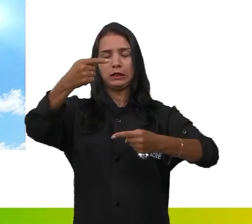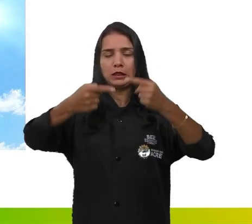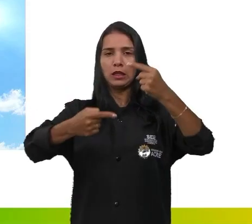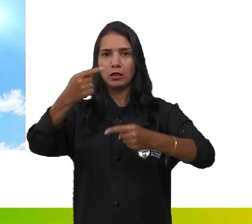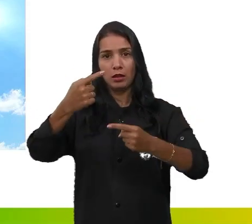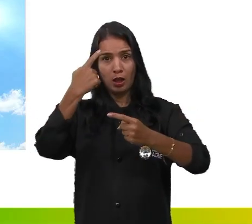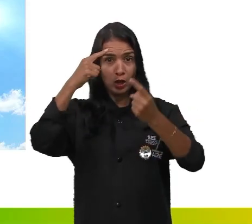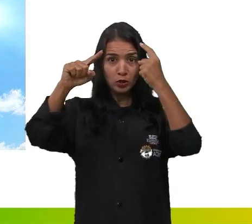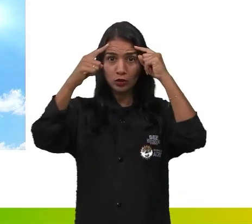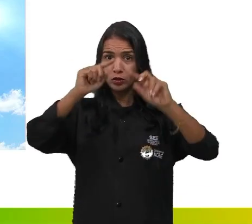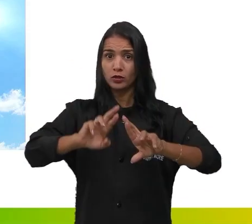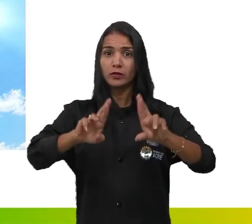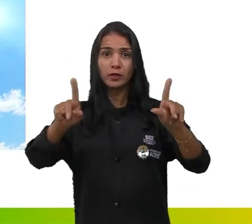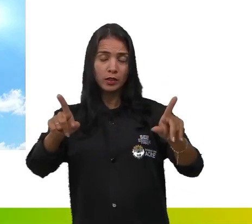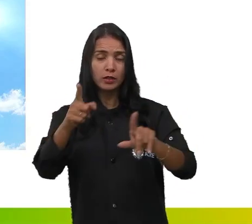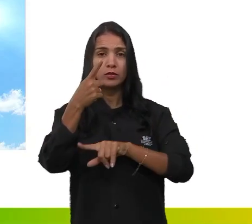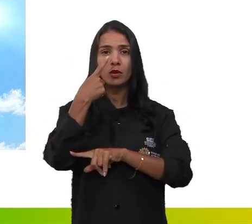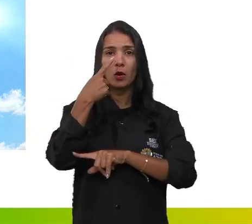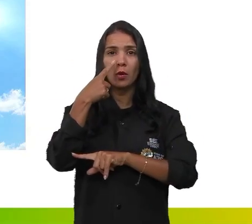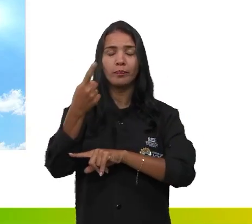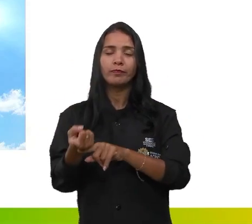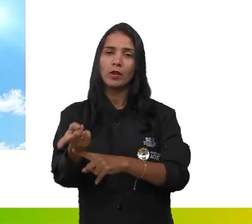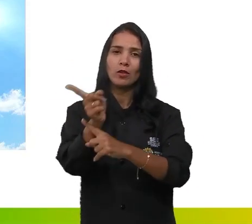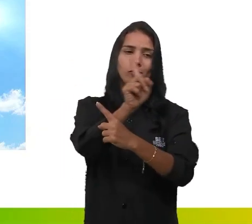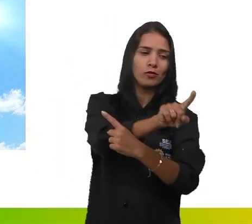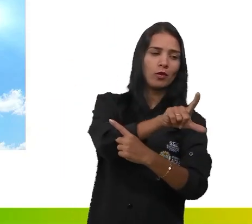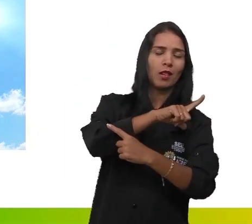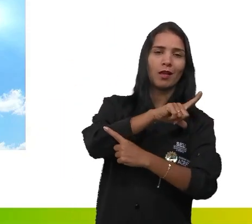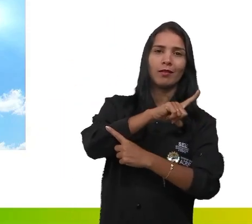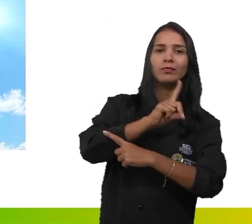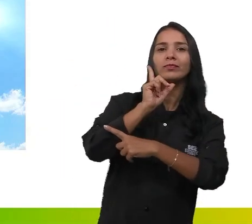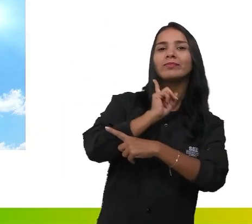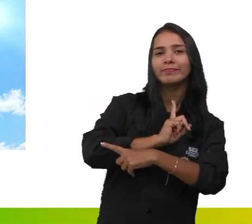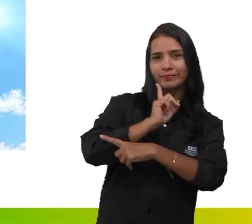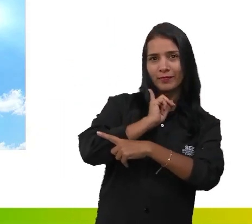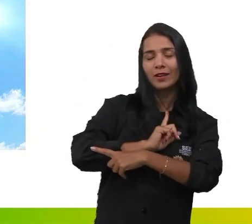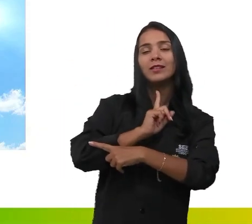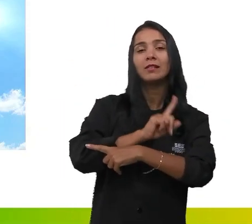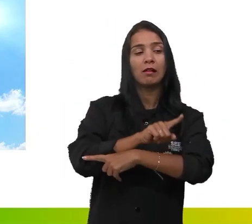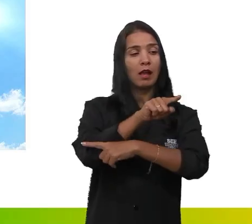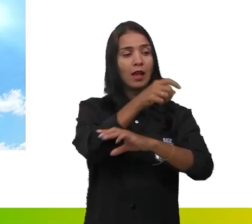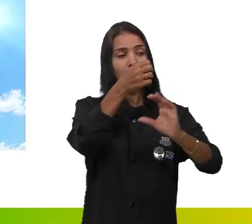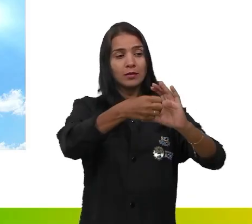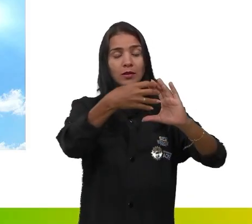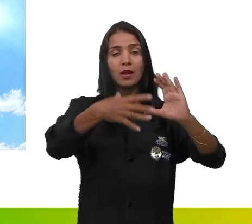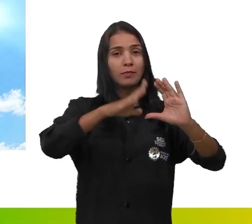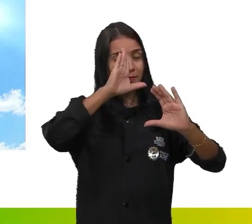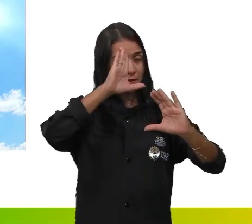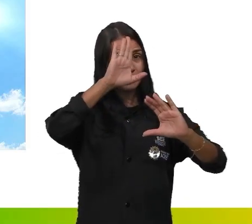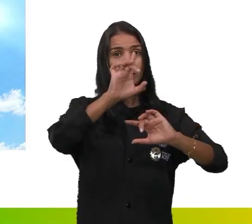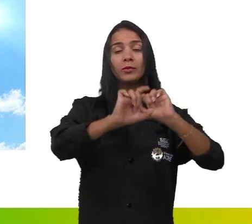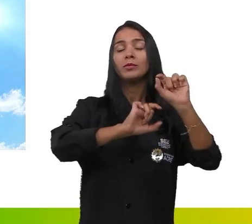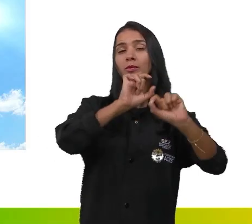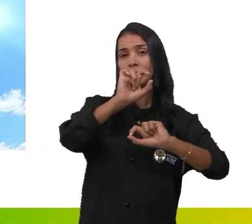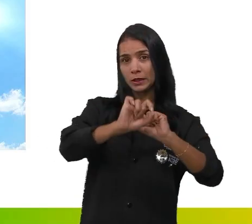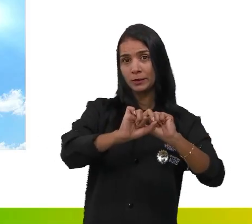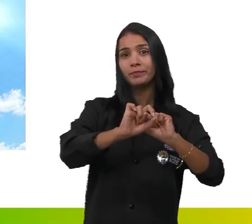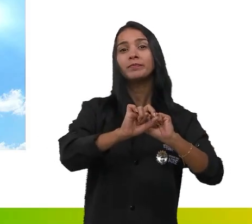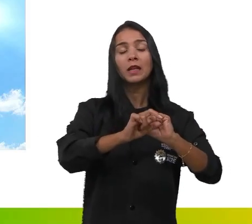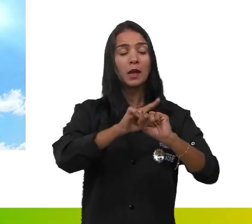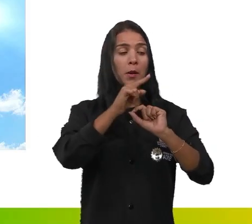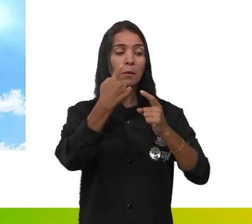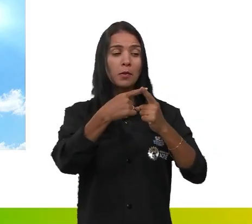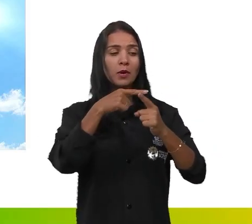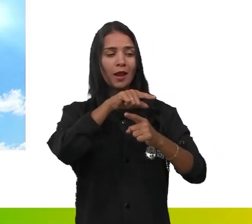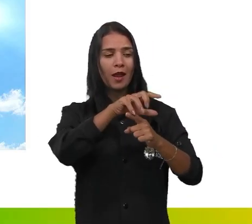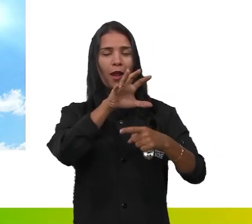diferentes. Então, de um lado, nós temos os Estados Unidos, caracterizado principalmente aí por ser um